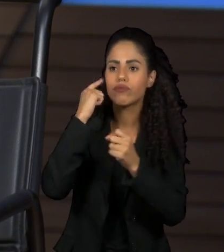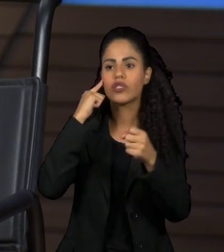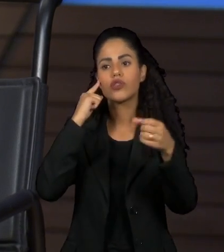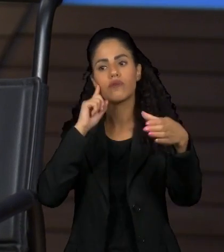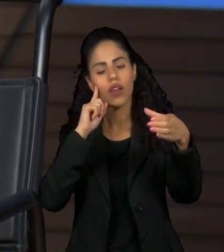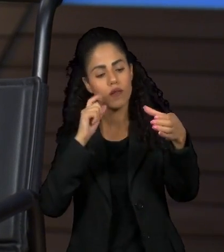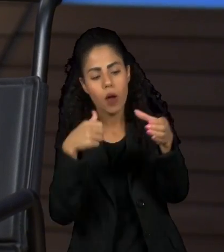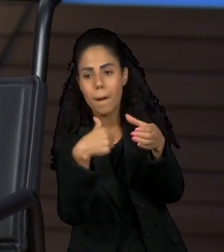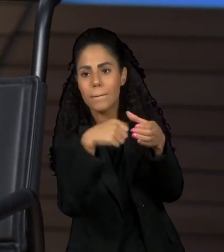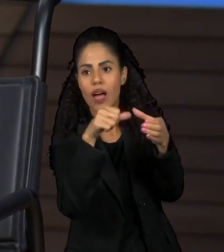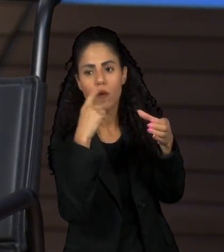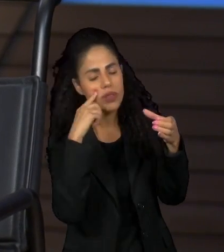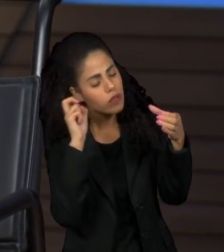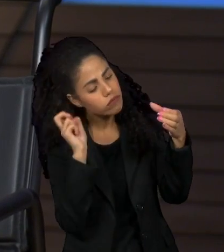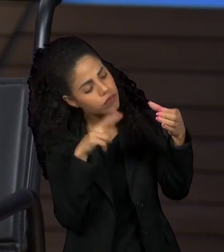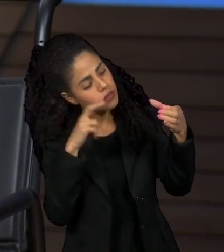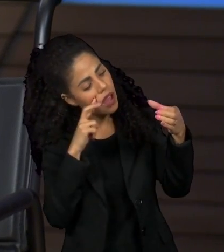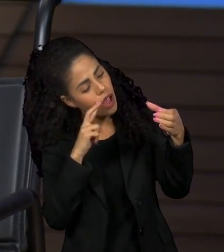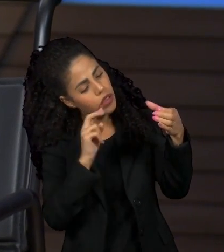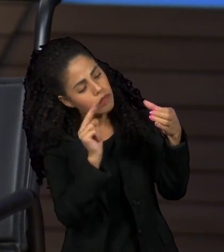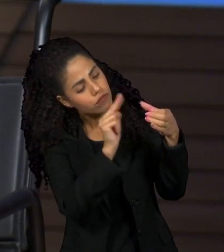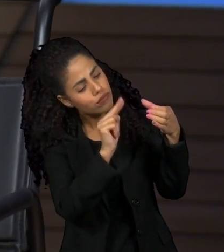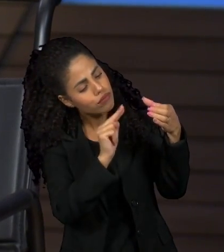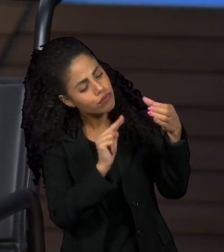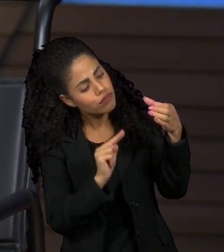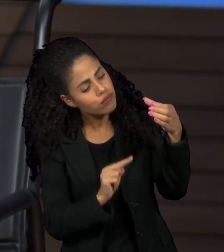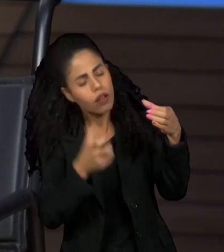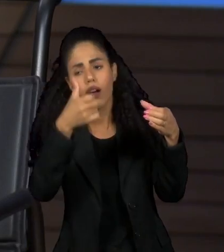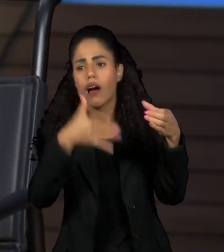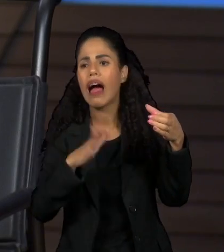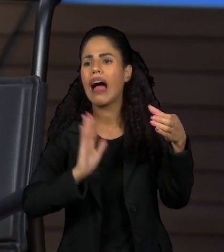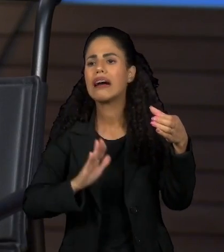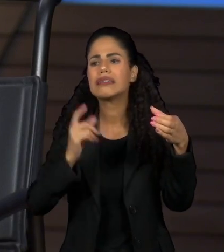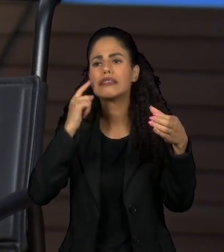tem algumas informações ali que